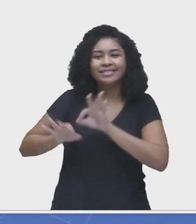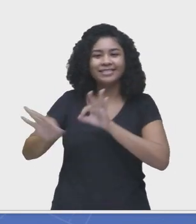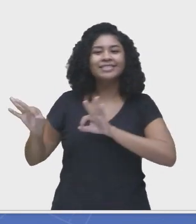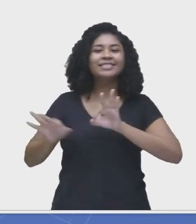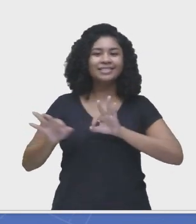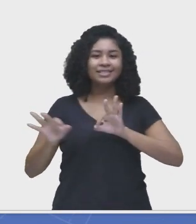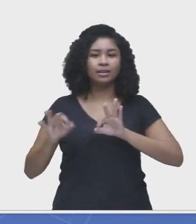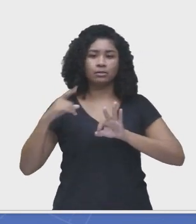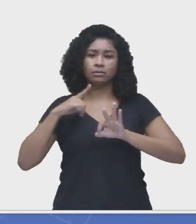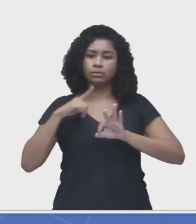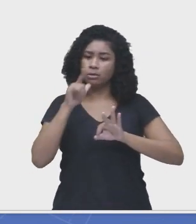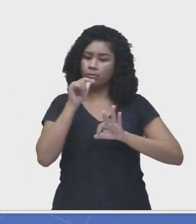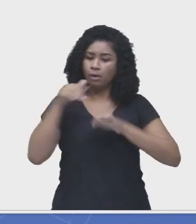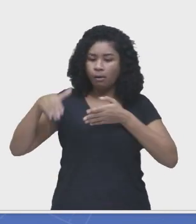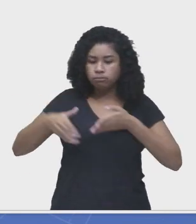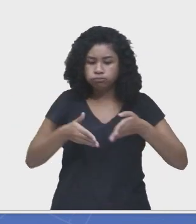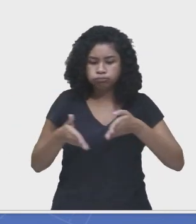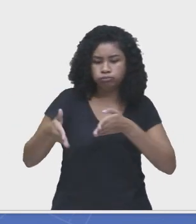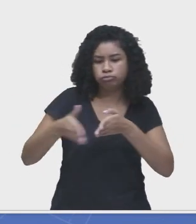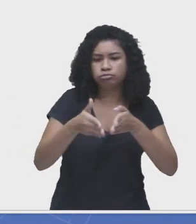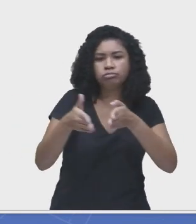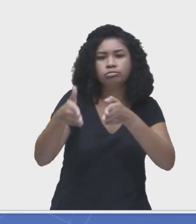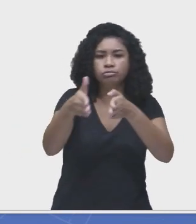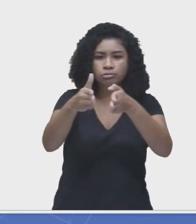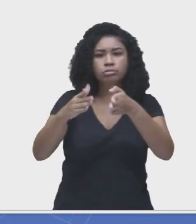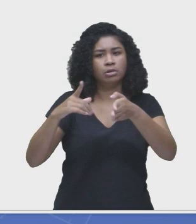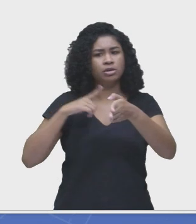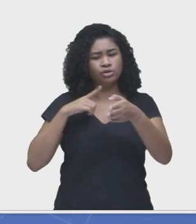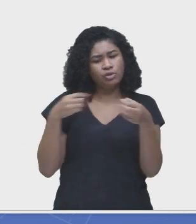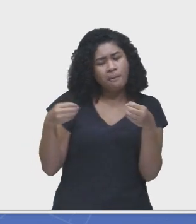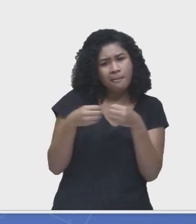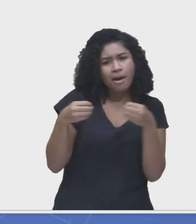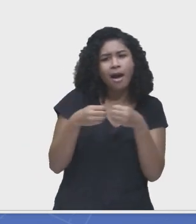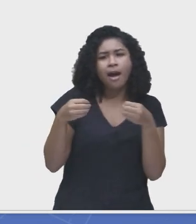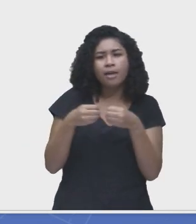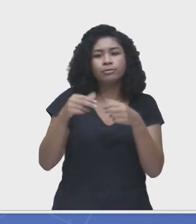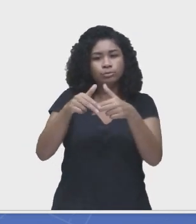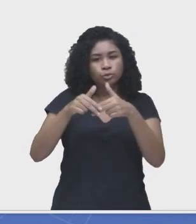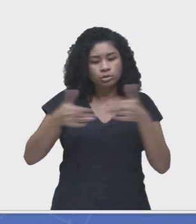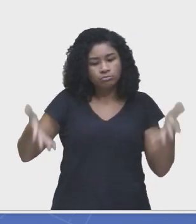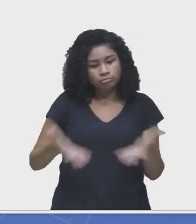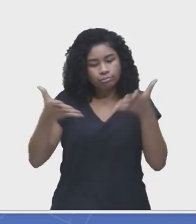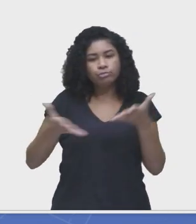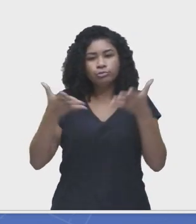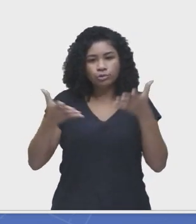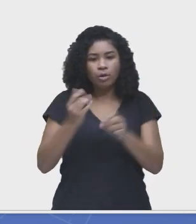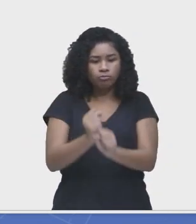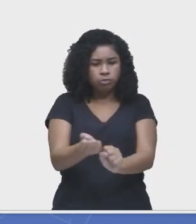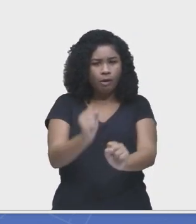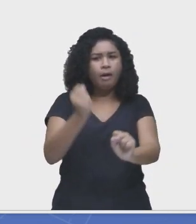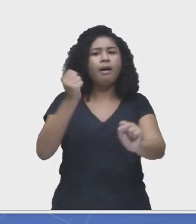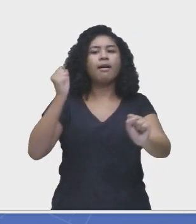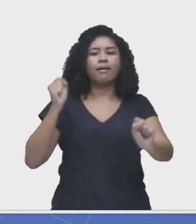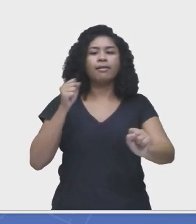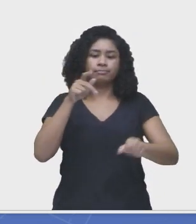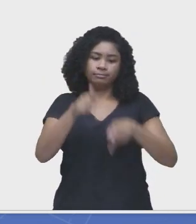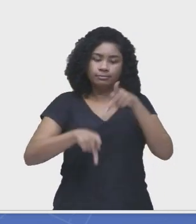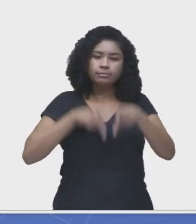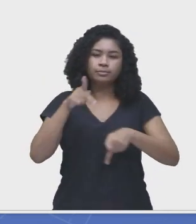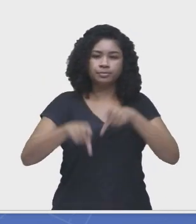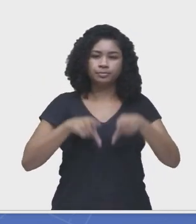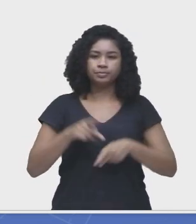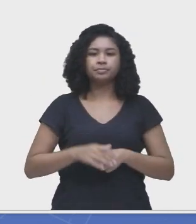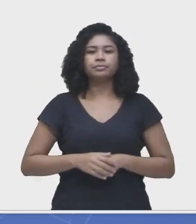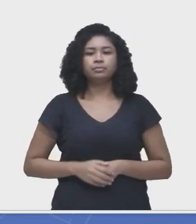das margens de rios, porque o rio é fundamental para a continuidade dos povos, não é isso? De origem semita,